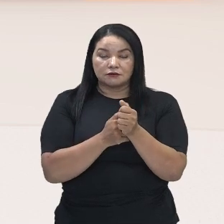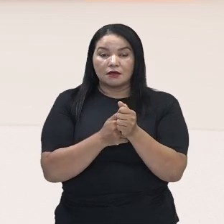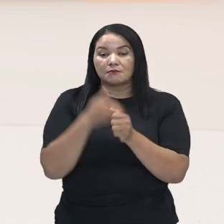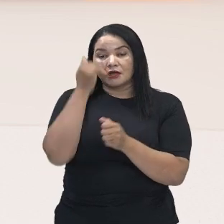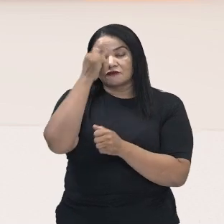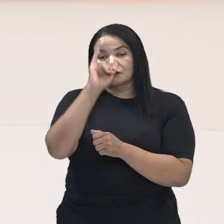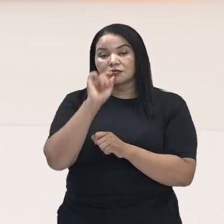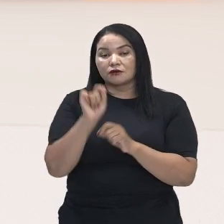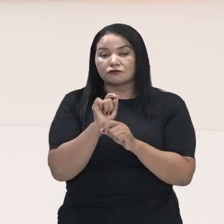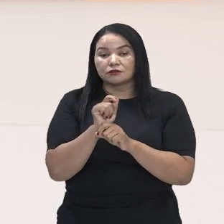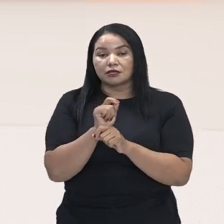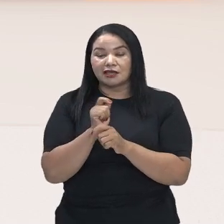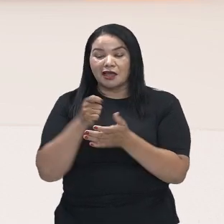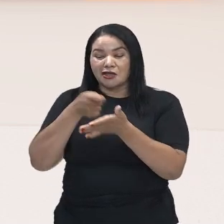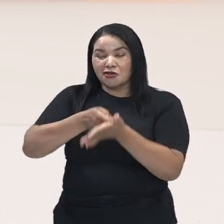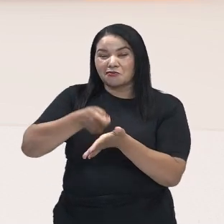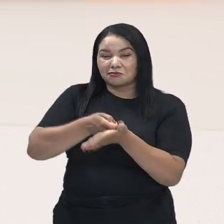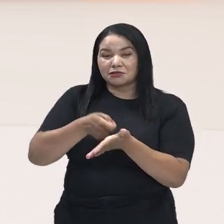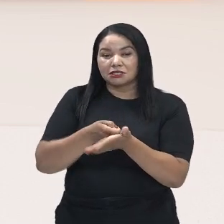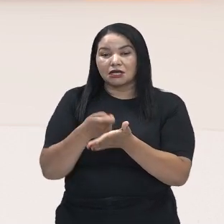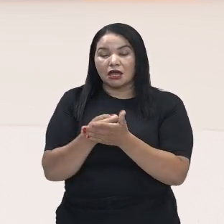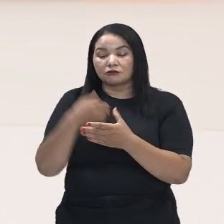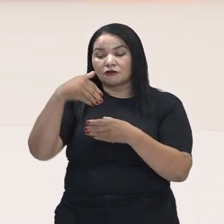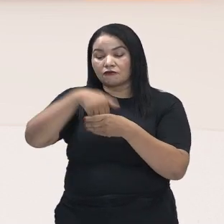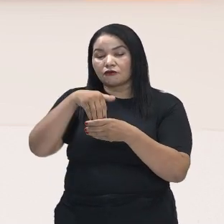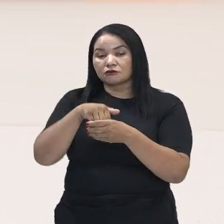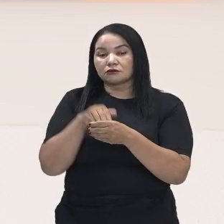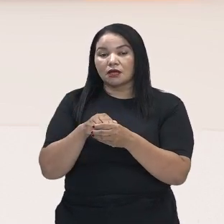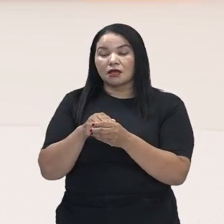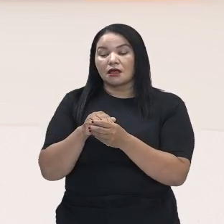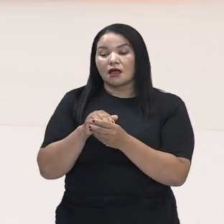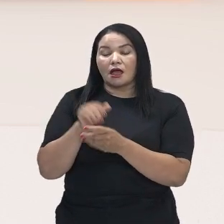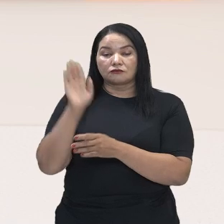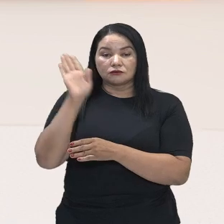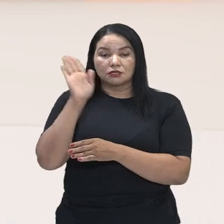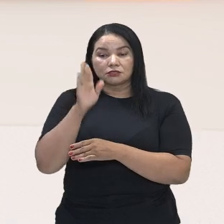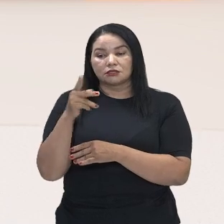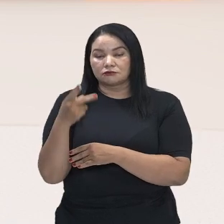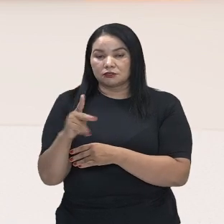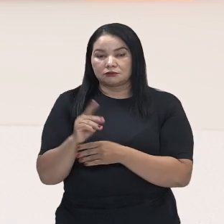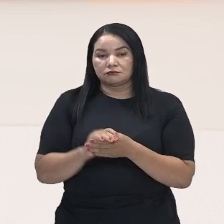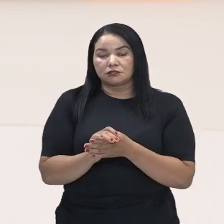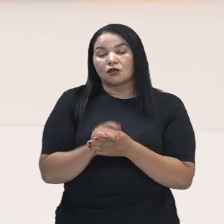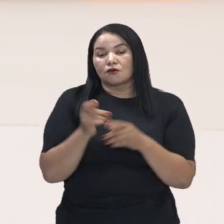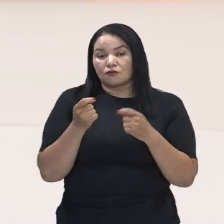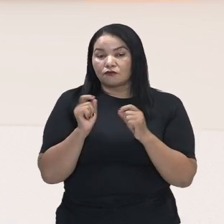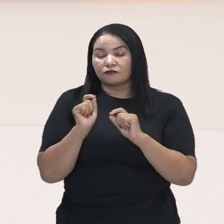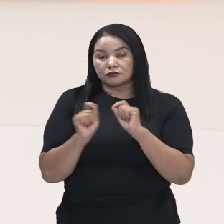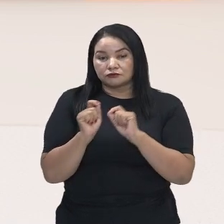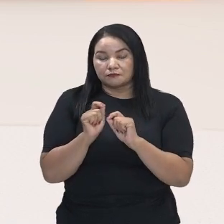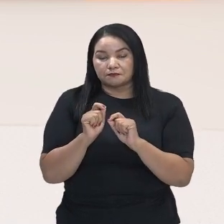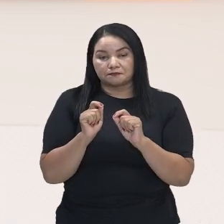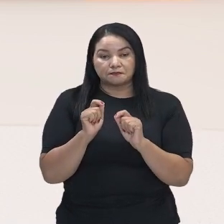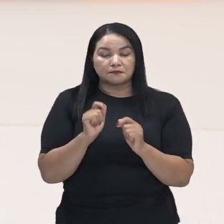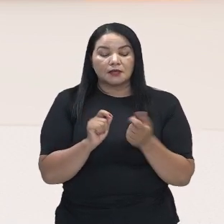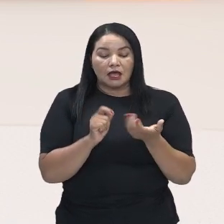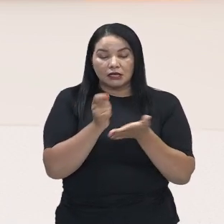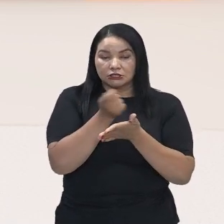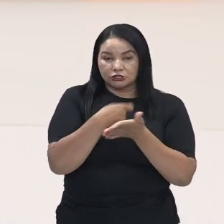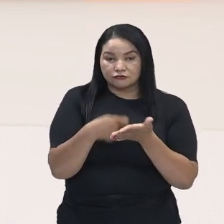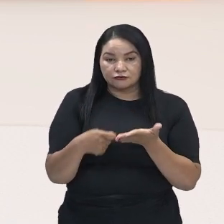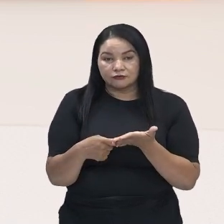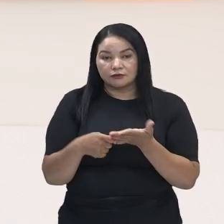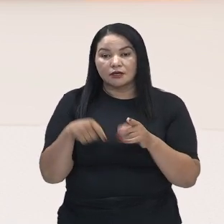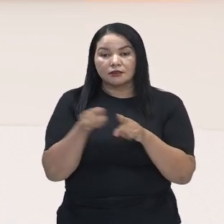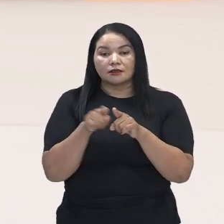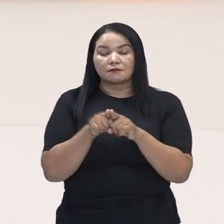em determinado candidato. Então, o que os cartistas faziam? Eles escreviam cartas, recolhiam